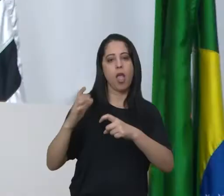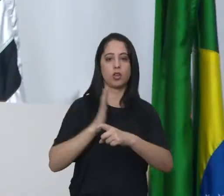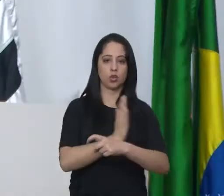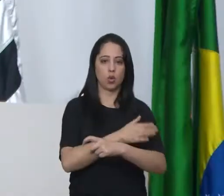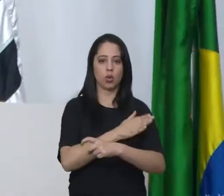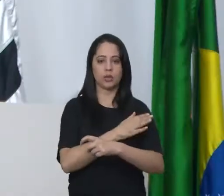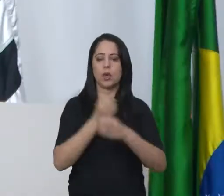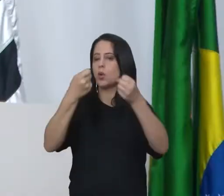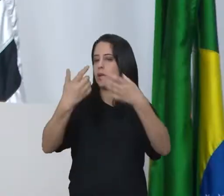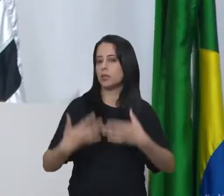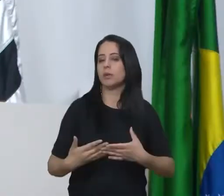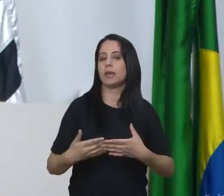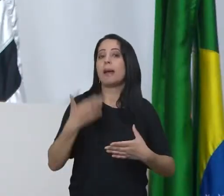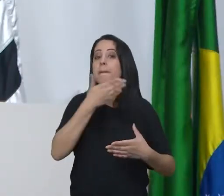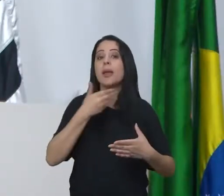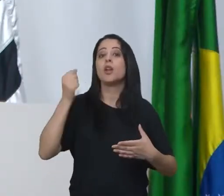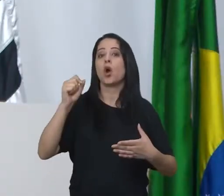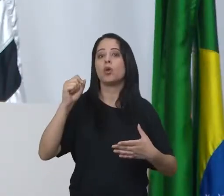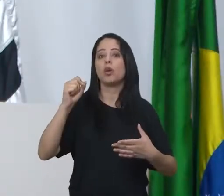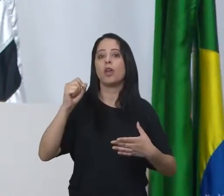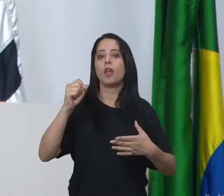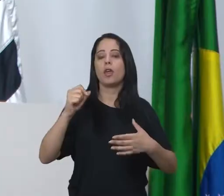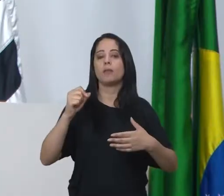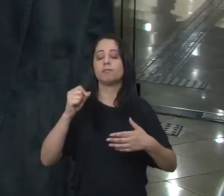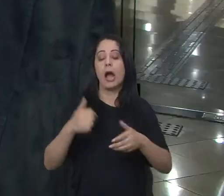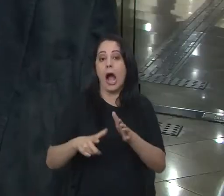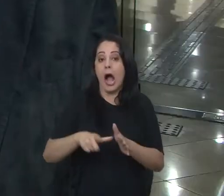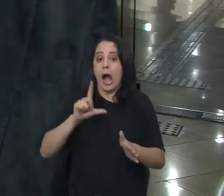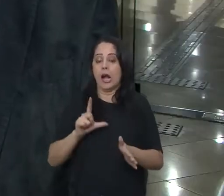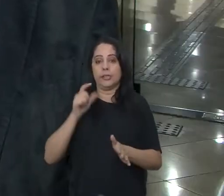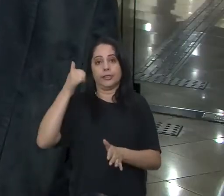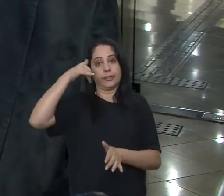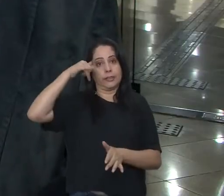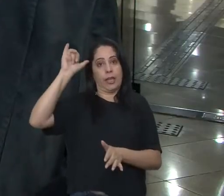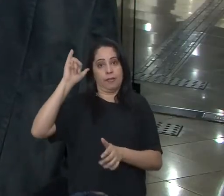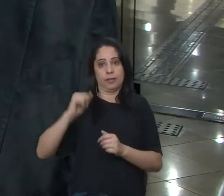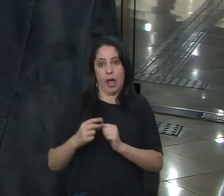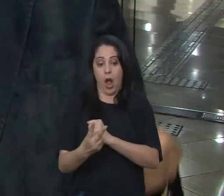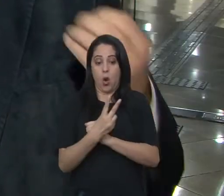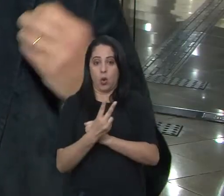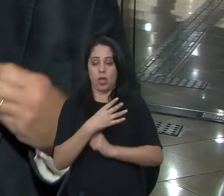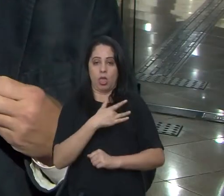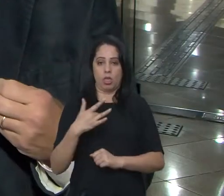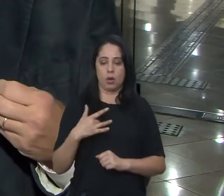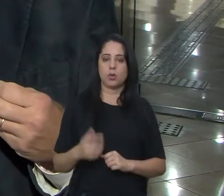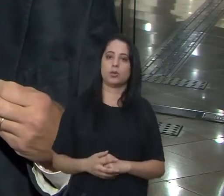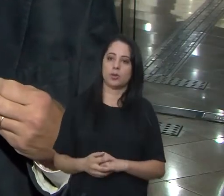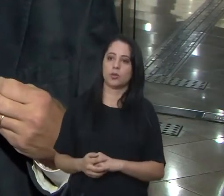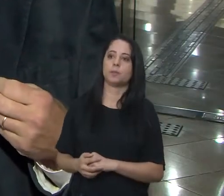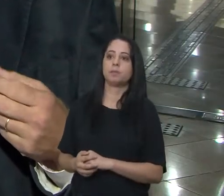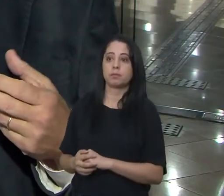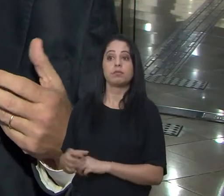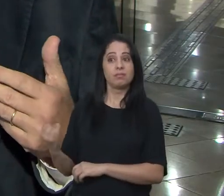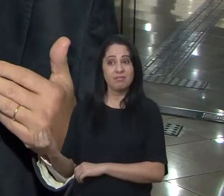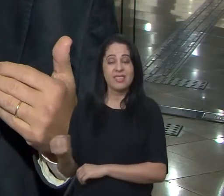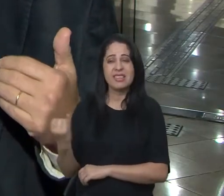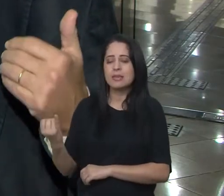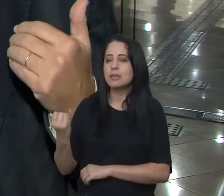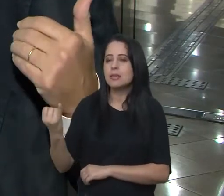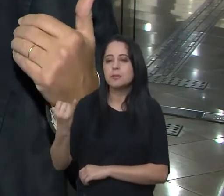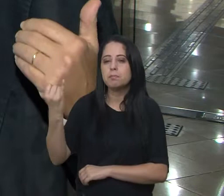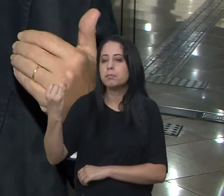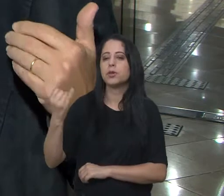cardiologista, aponta que o melhor caminho é a prevenção. Extremamente importante porque traz à tona